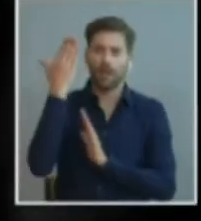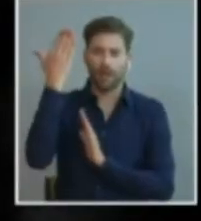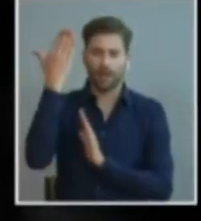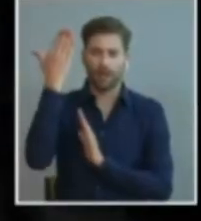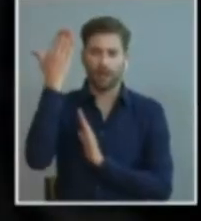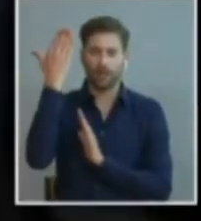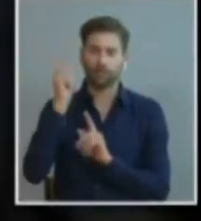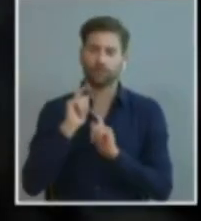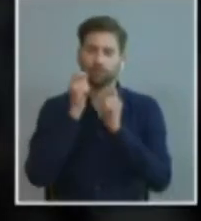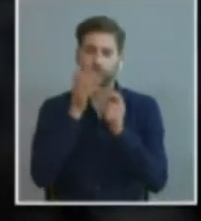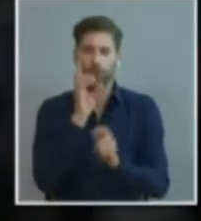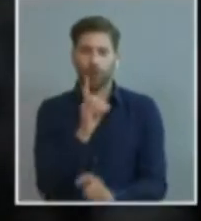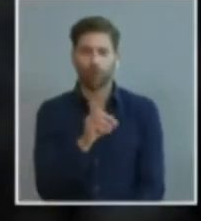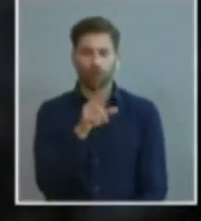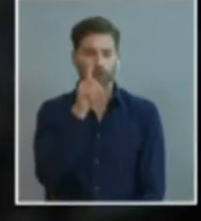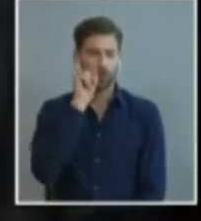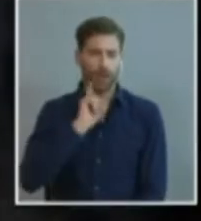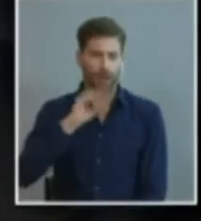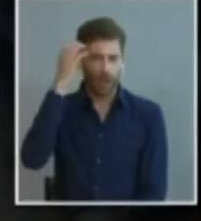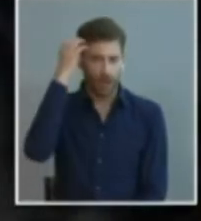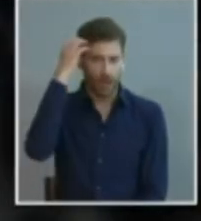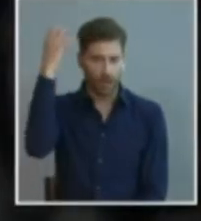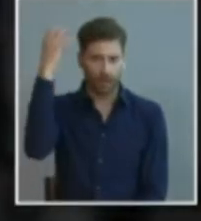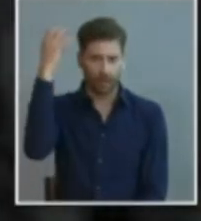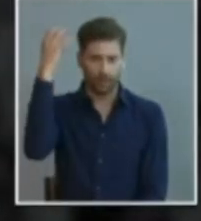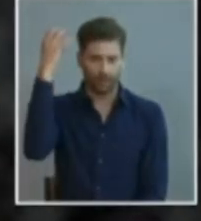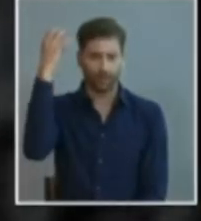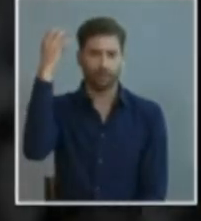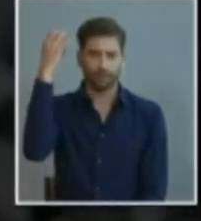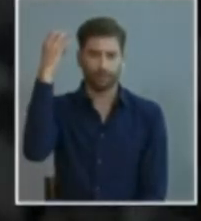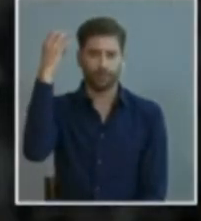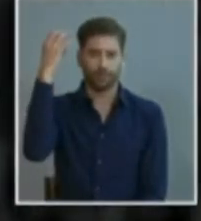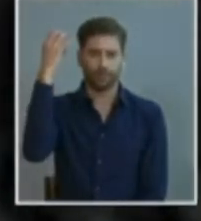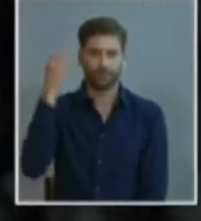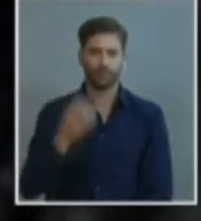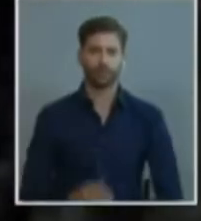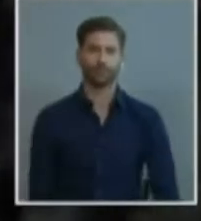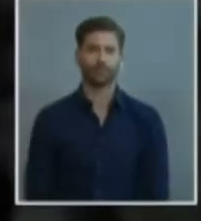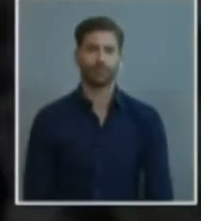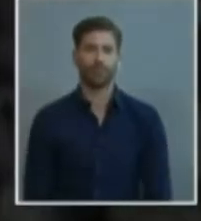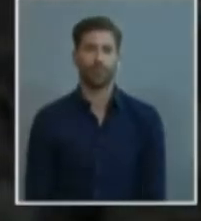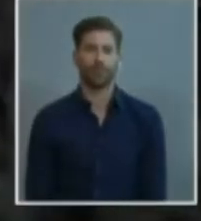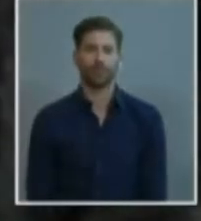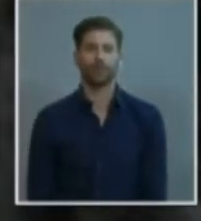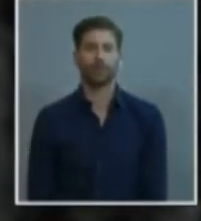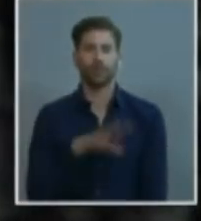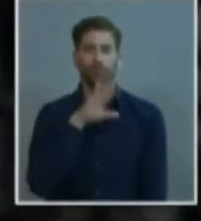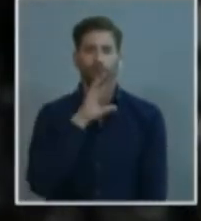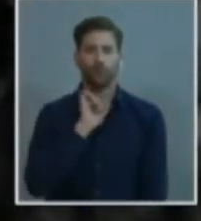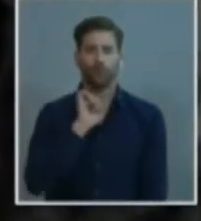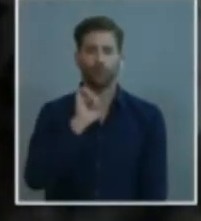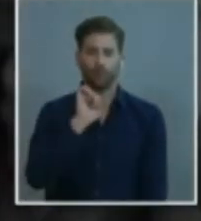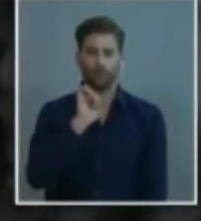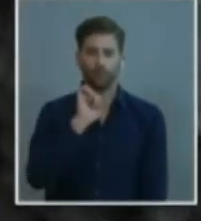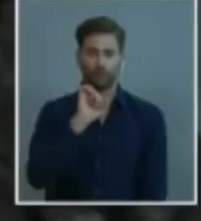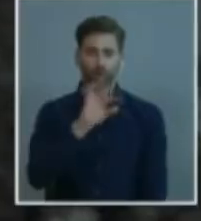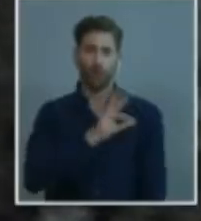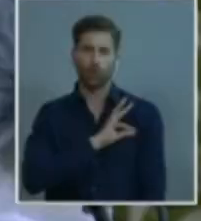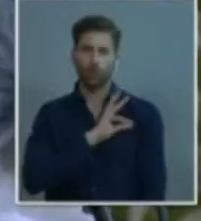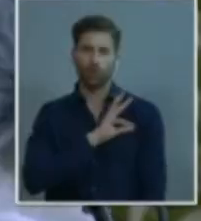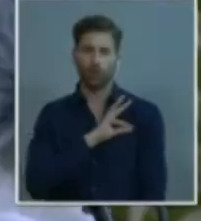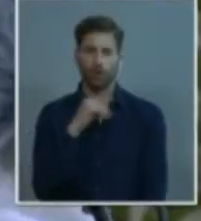Rainha, para assim se conformar mais plenamente com o seu Filho, o Senhor dos